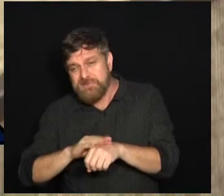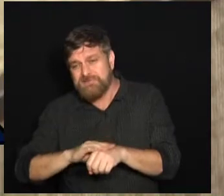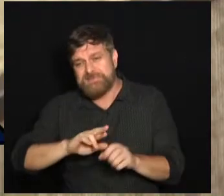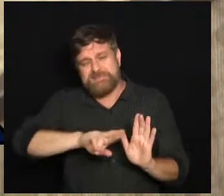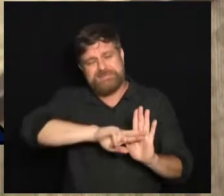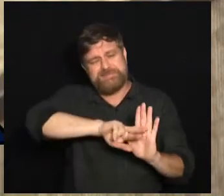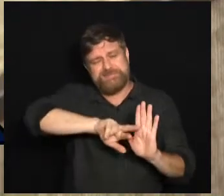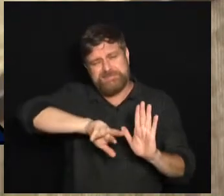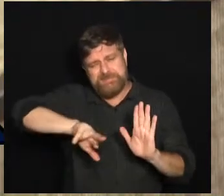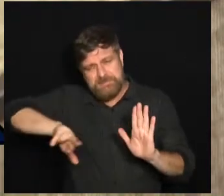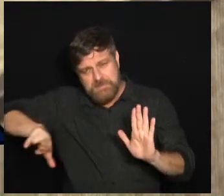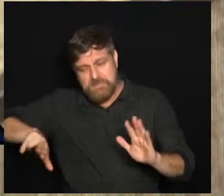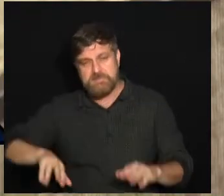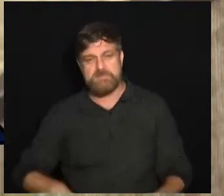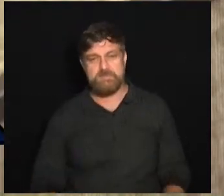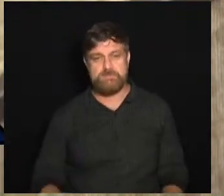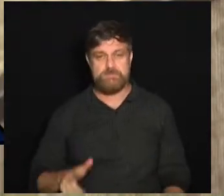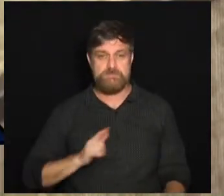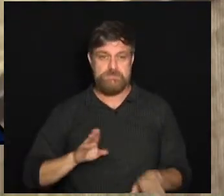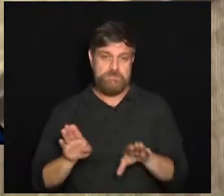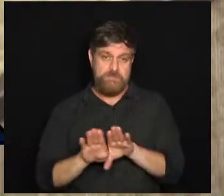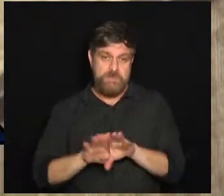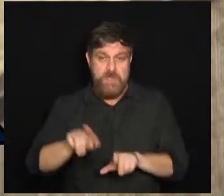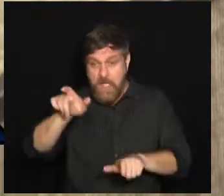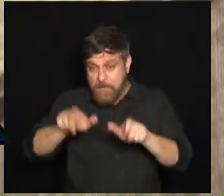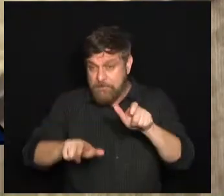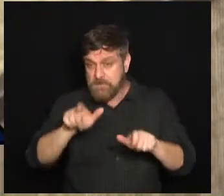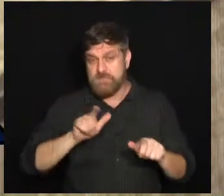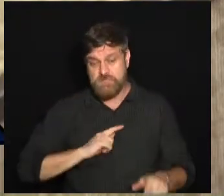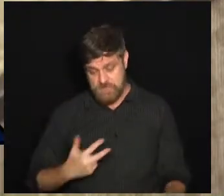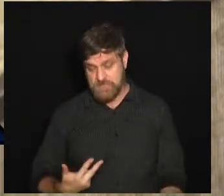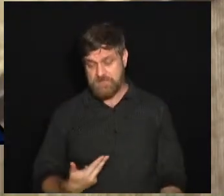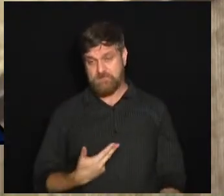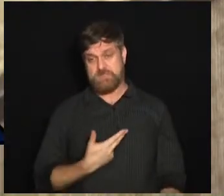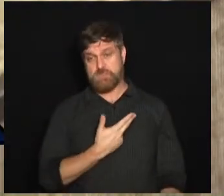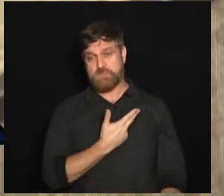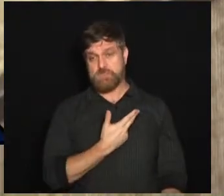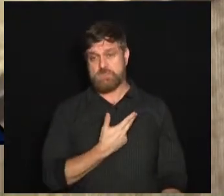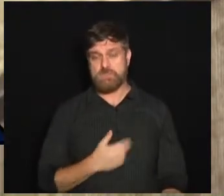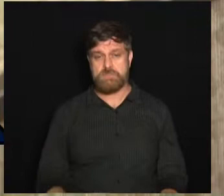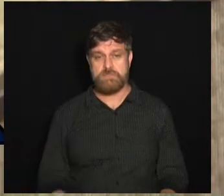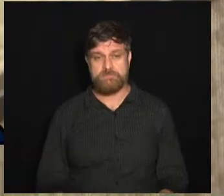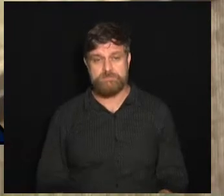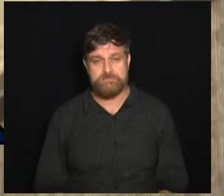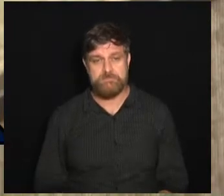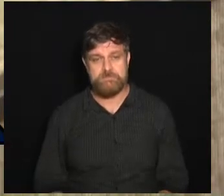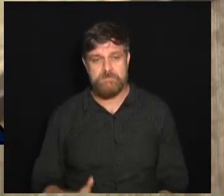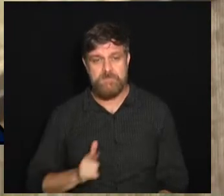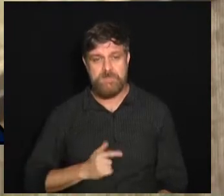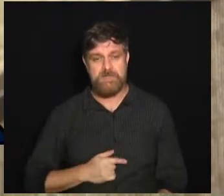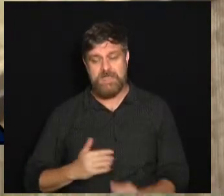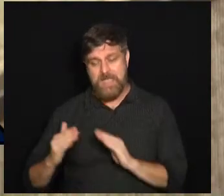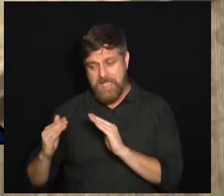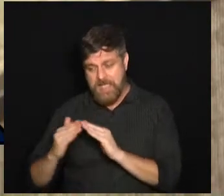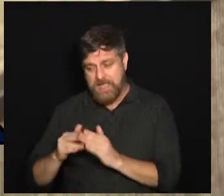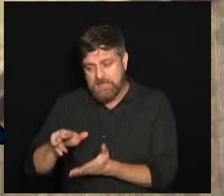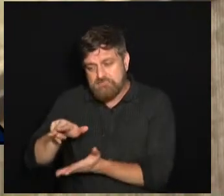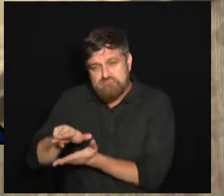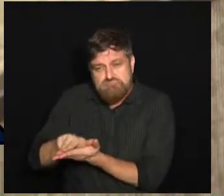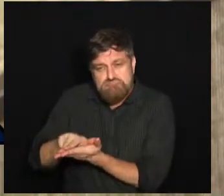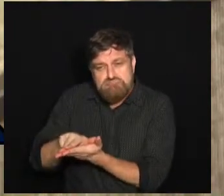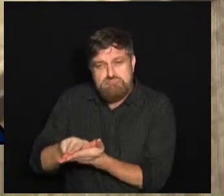várias enfermidades, inclusive aquelas que passaram por cirurgias, então, e que ficam em casa e muitas